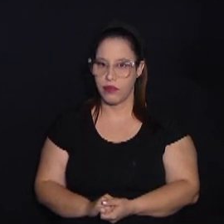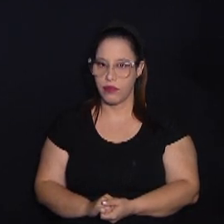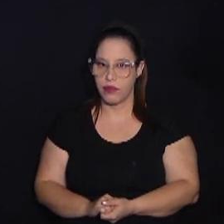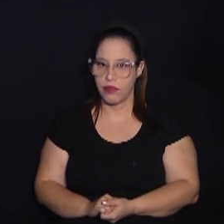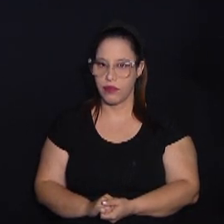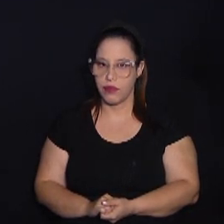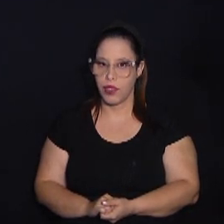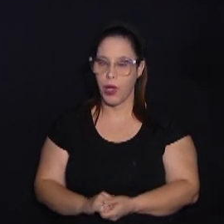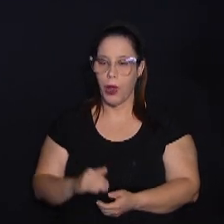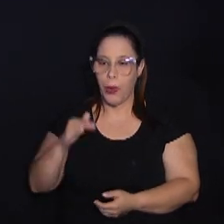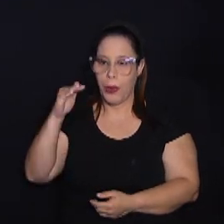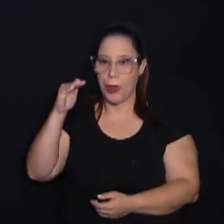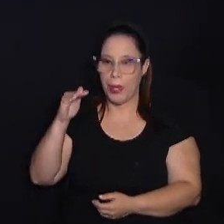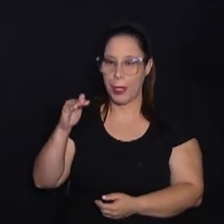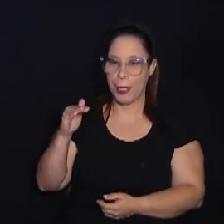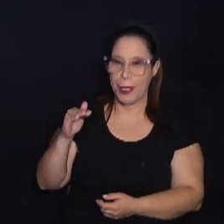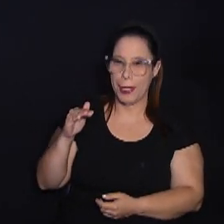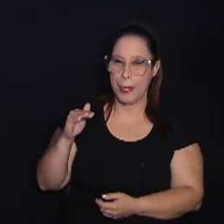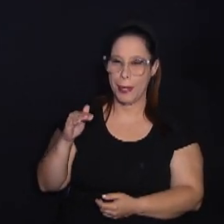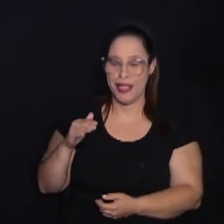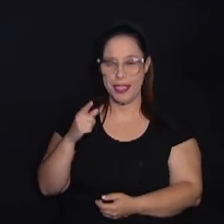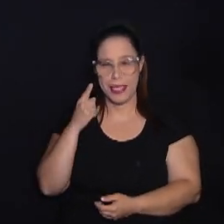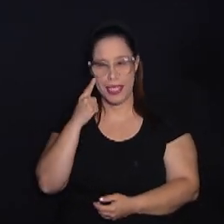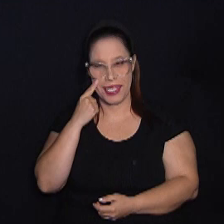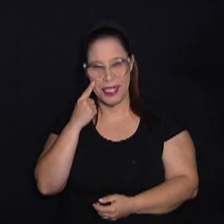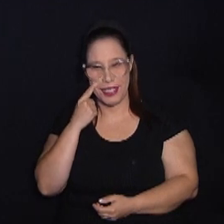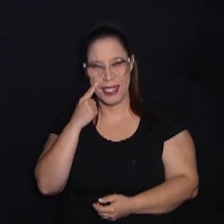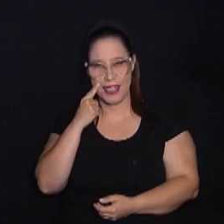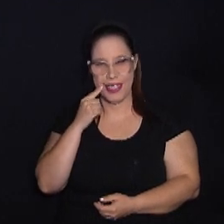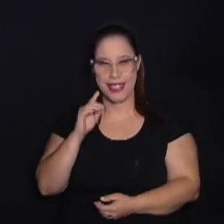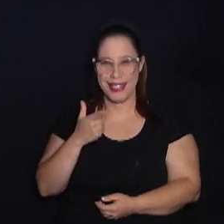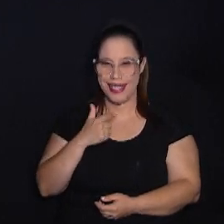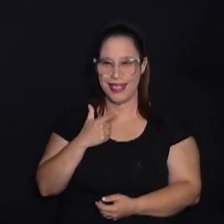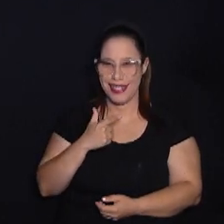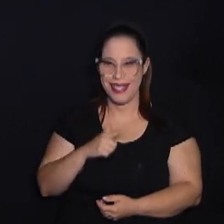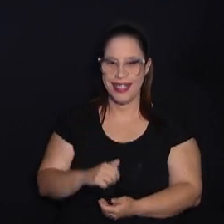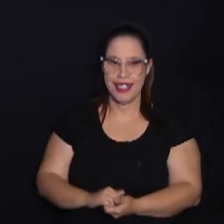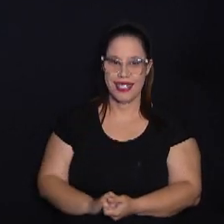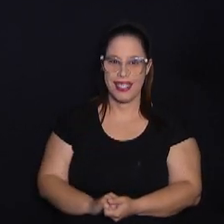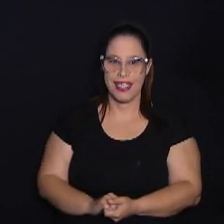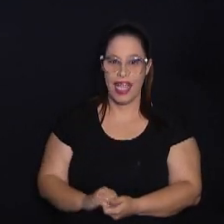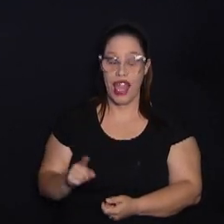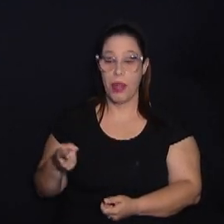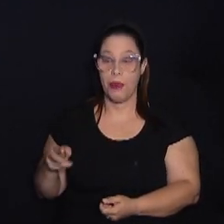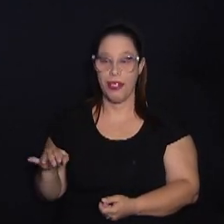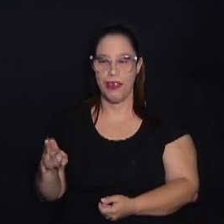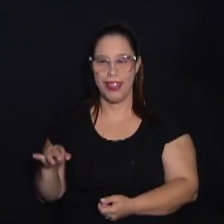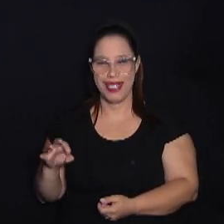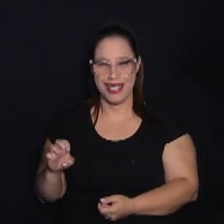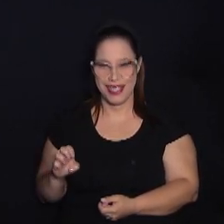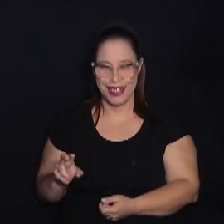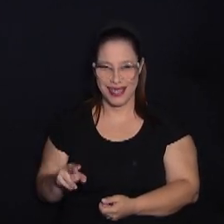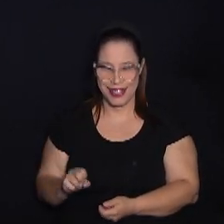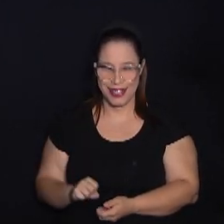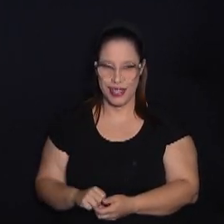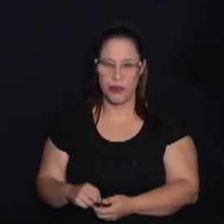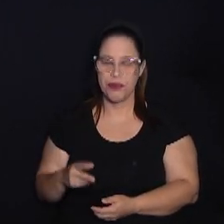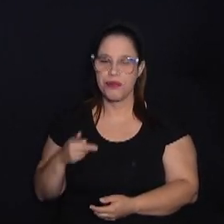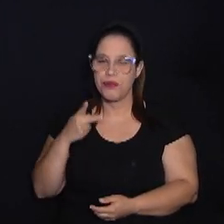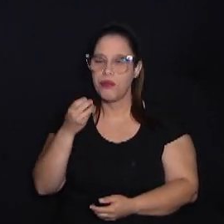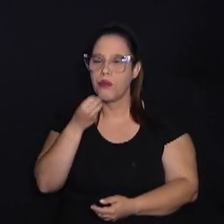Só diminui o tamanho, né? Vocês notaram que ninguém não chegou. Só depois do Vinícius, né? Mas vamos lá.